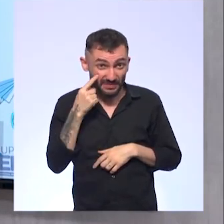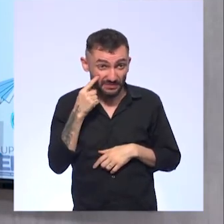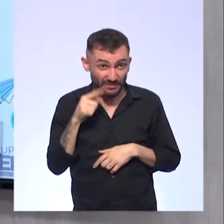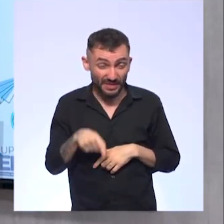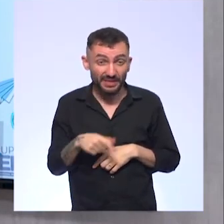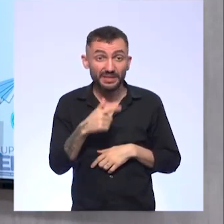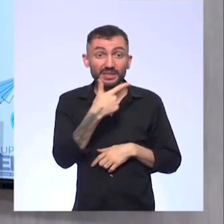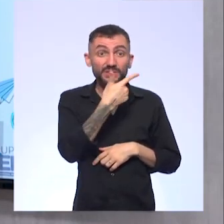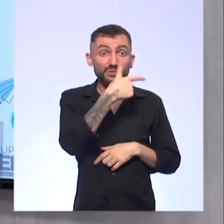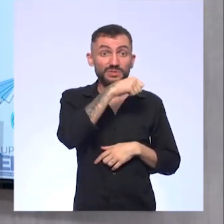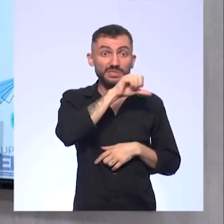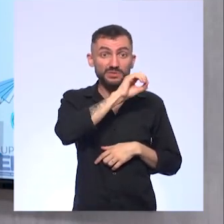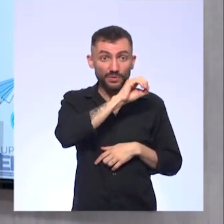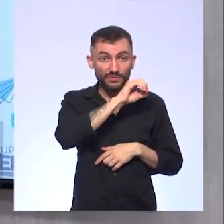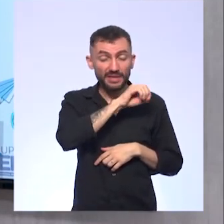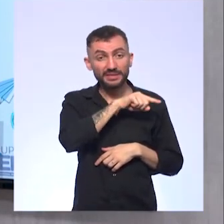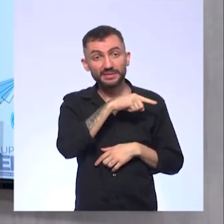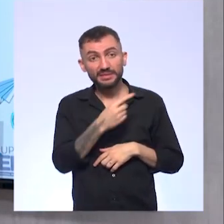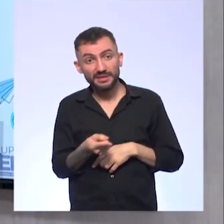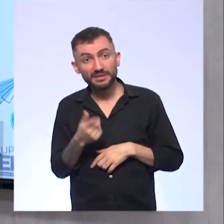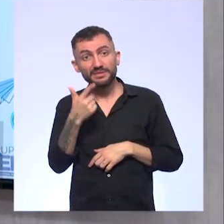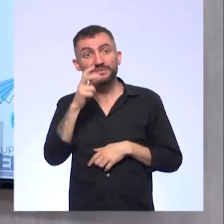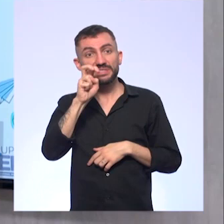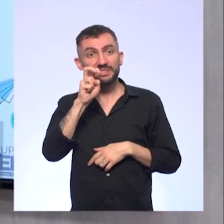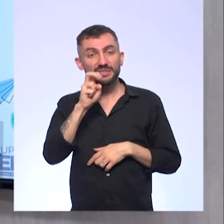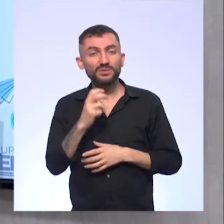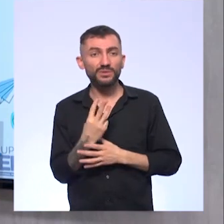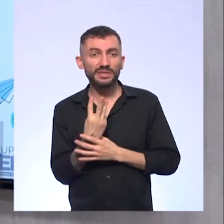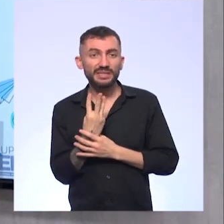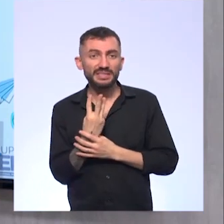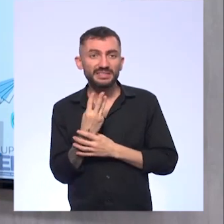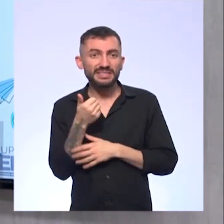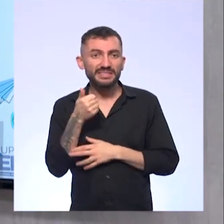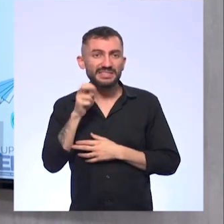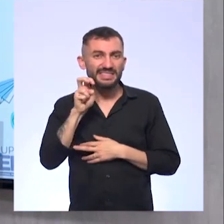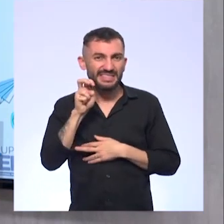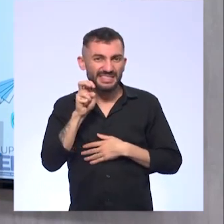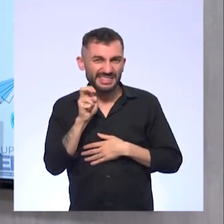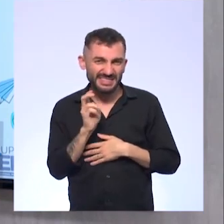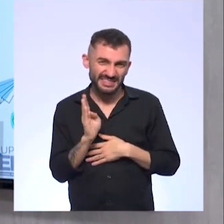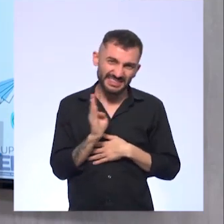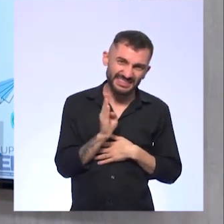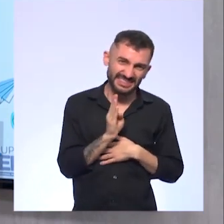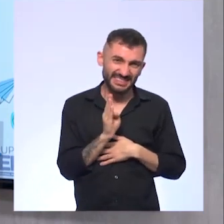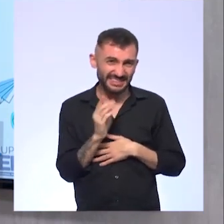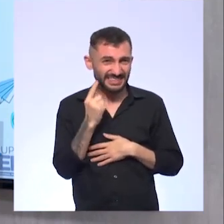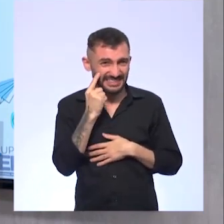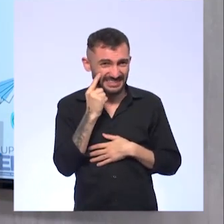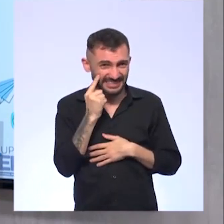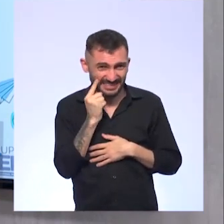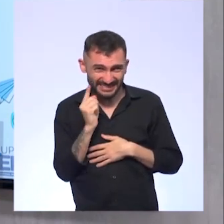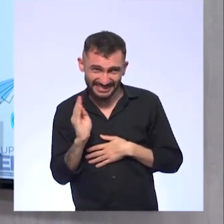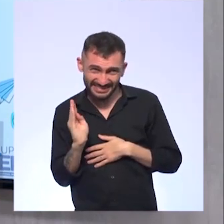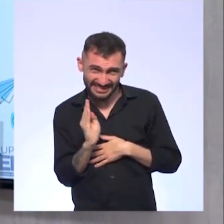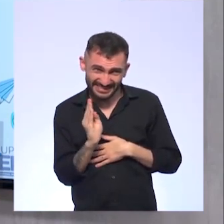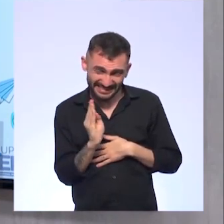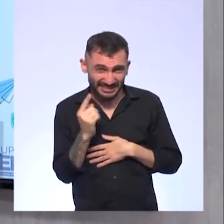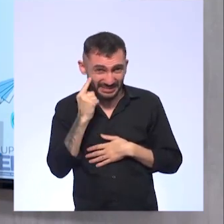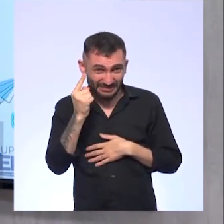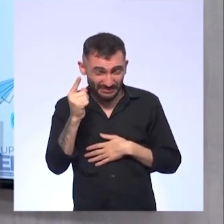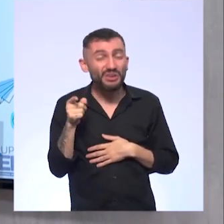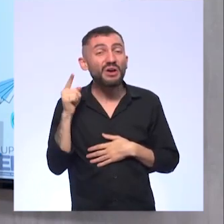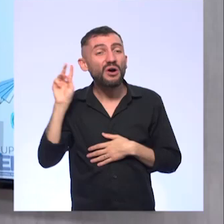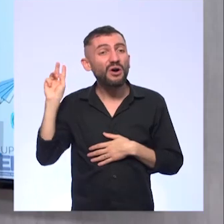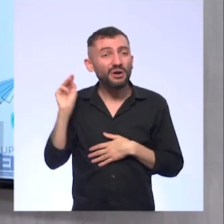meio ele queria nos dentes de 90 mais 25 315 o presente vai estar um pouquinho pra cá então que eu pego um pouquinho para a